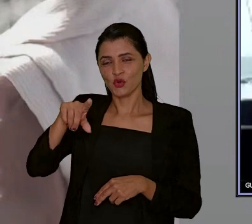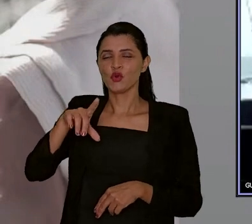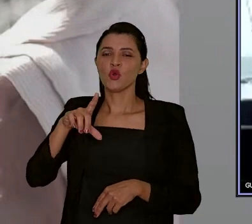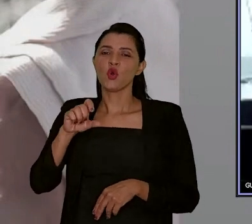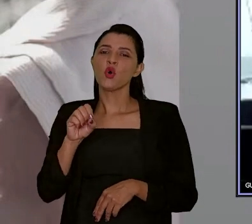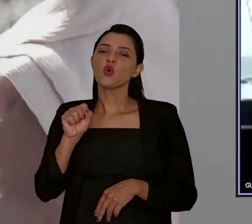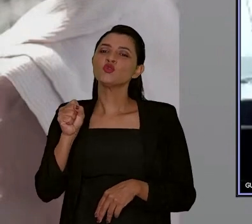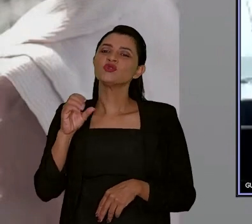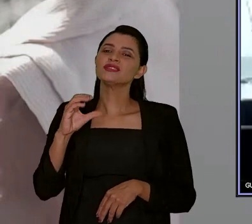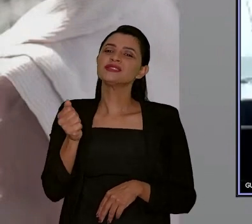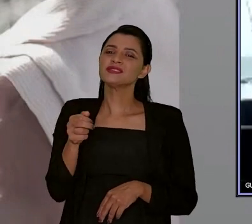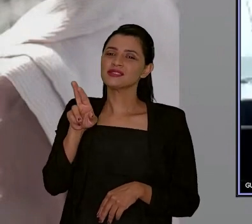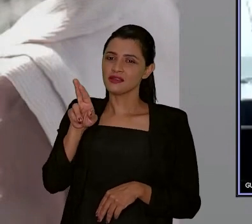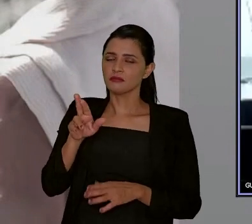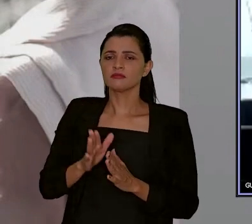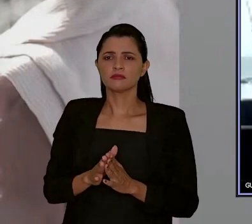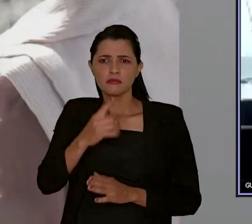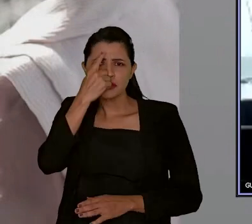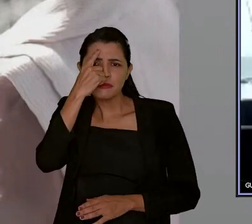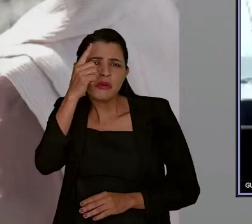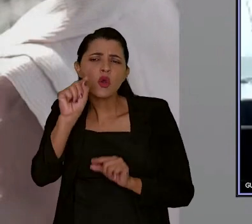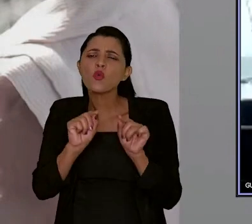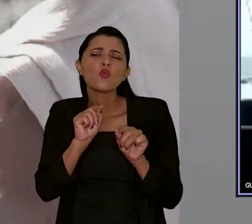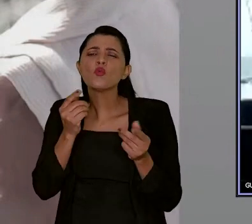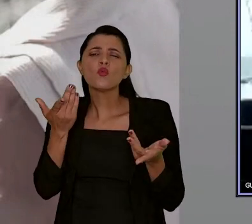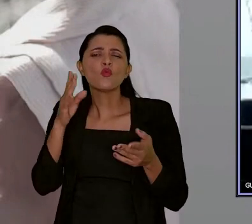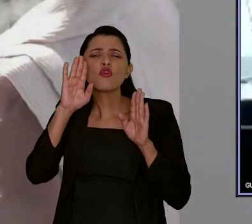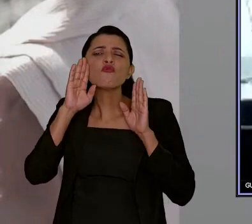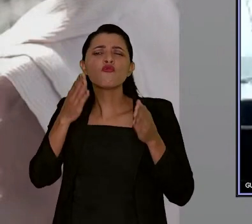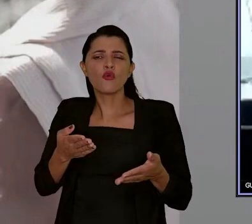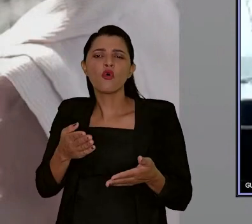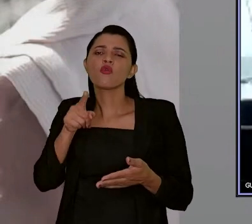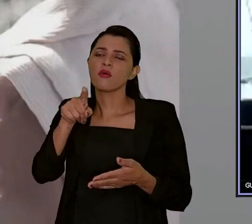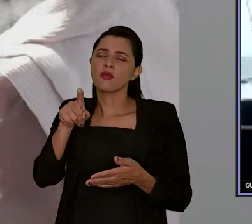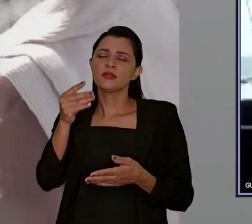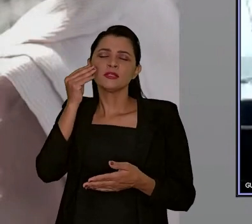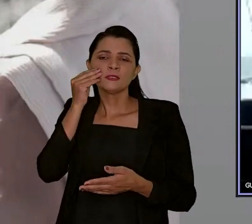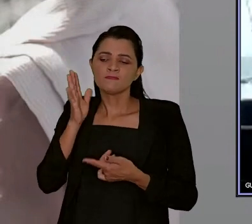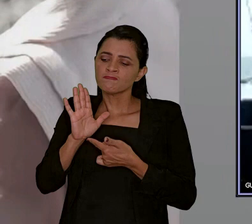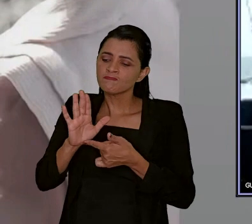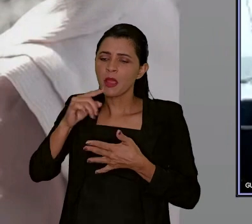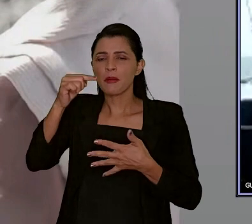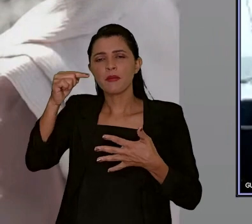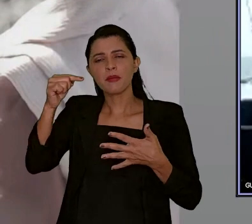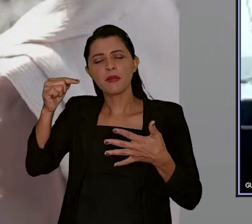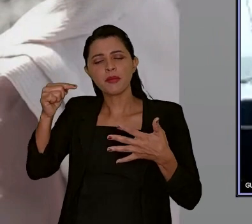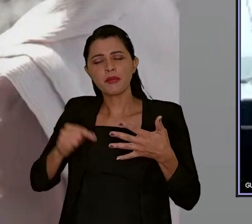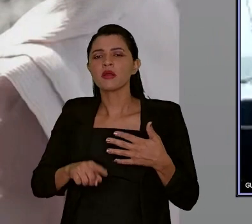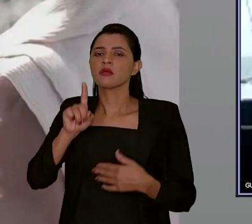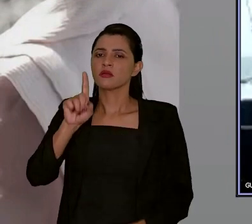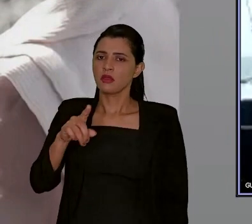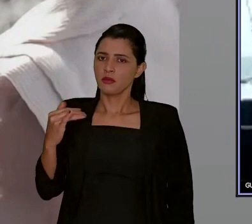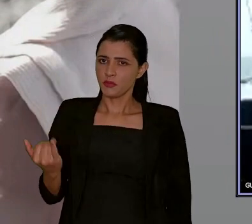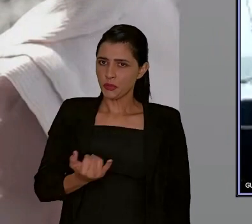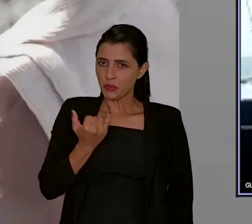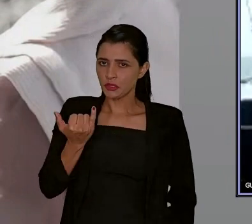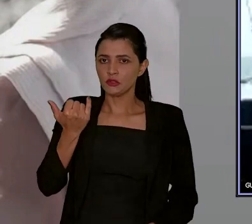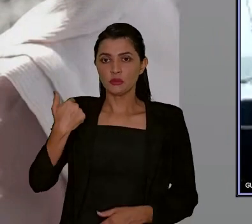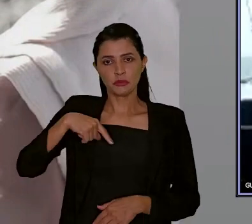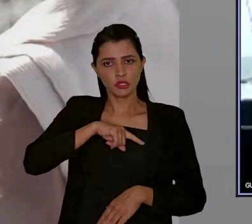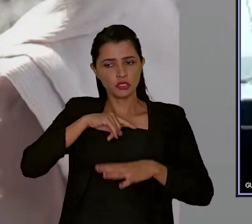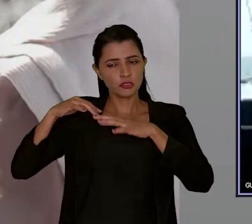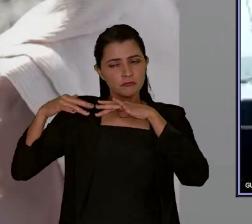ideia principal aqui é tentar trazer alguns pontos importantes para fins de reflexão e